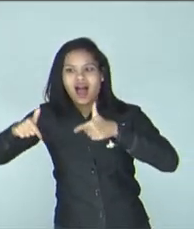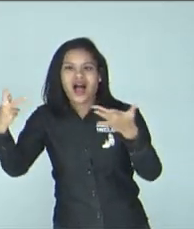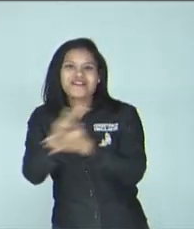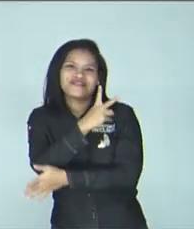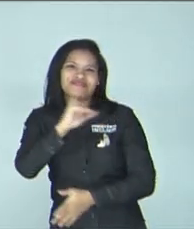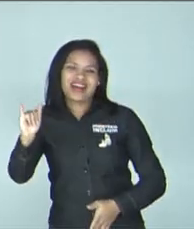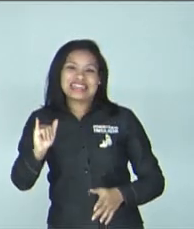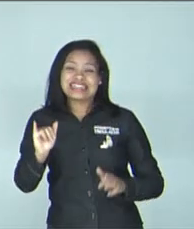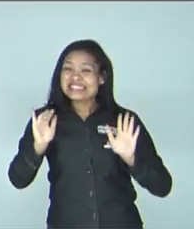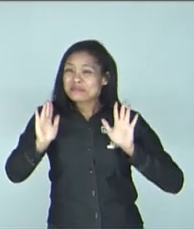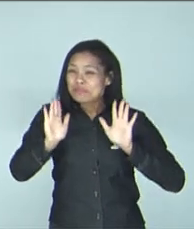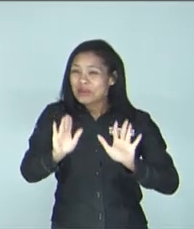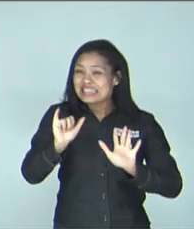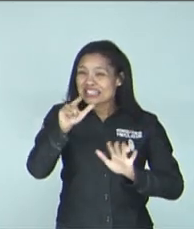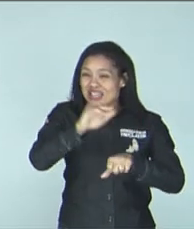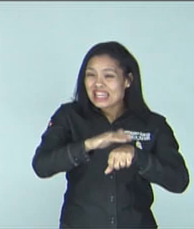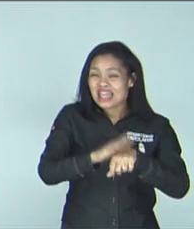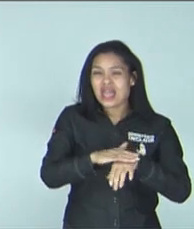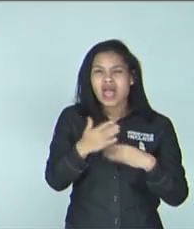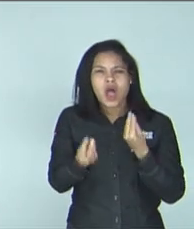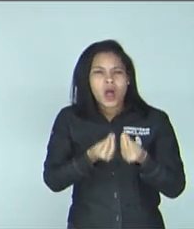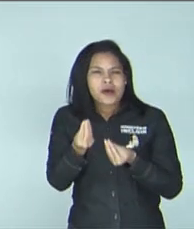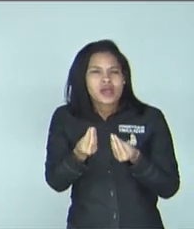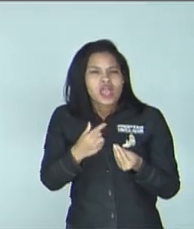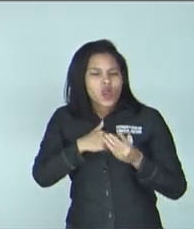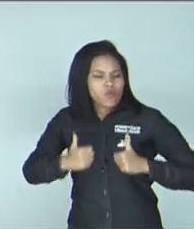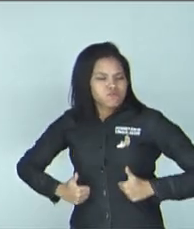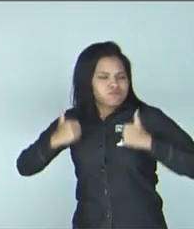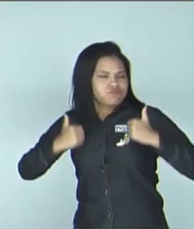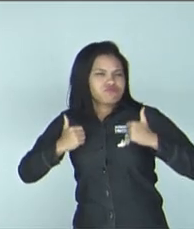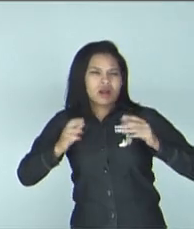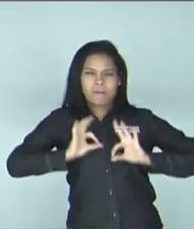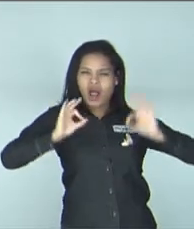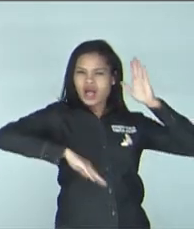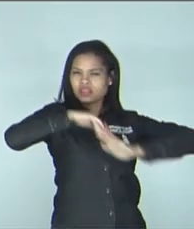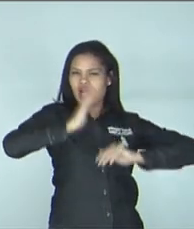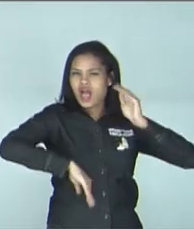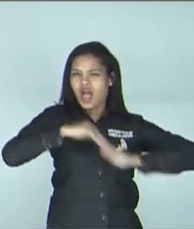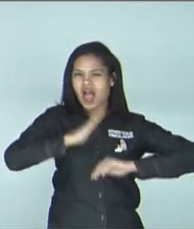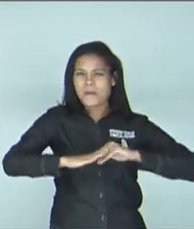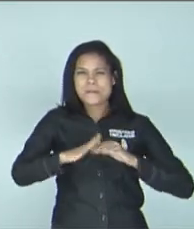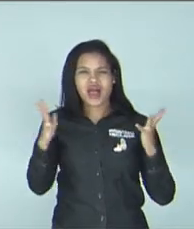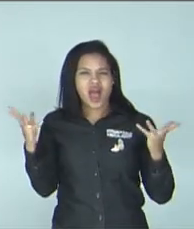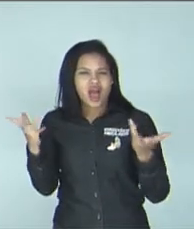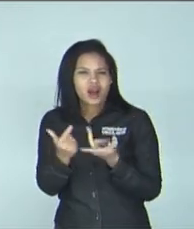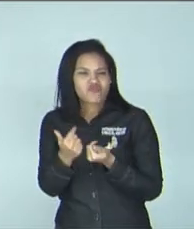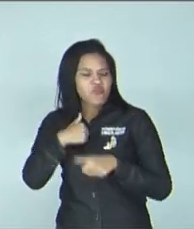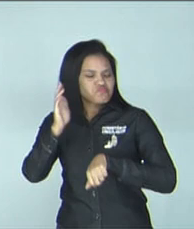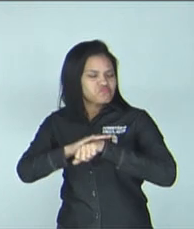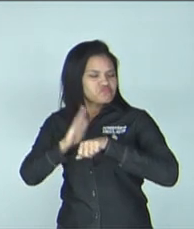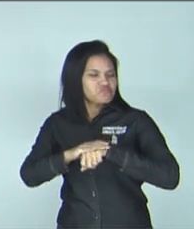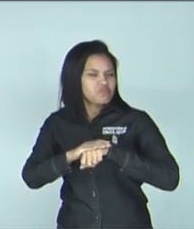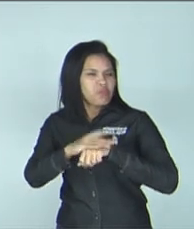vida sucesso na sua vida a realização da sua vida o resultado a sua vida é você com a sua habilidade e talento capacidade você realmente não tá preparado